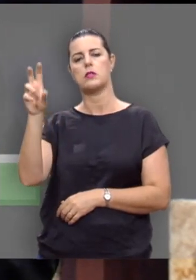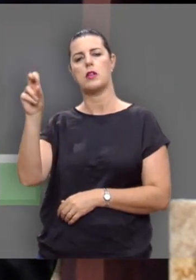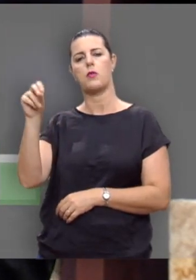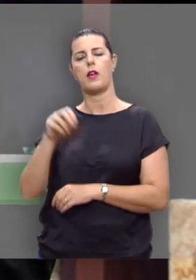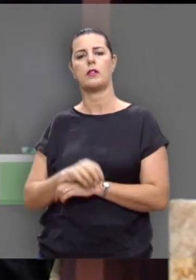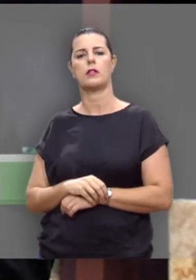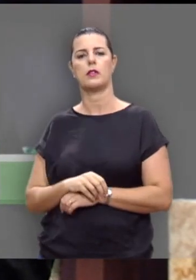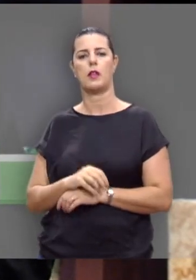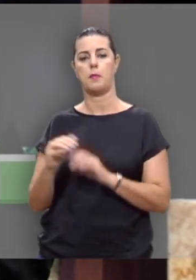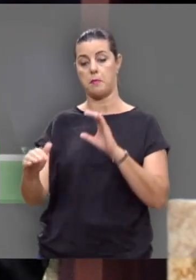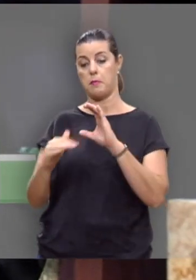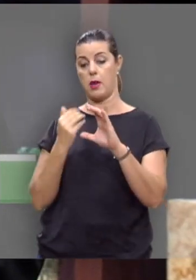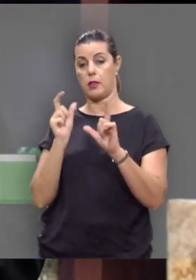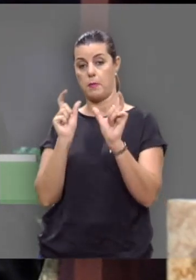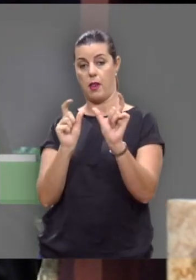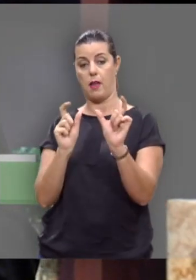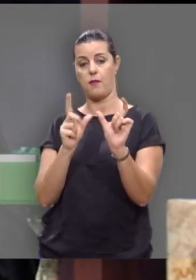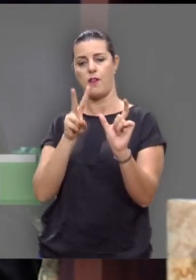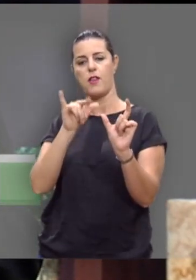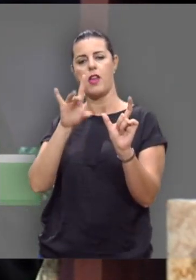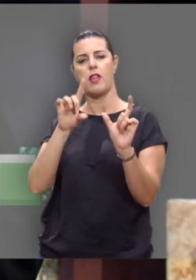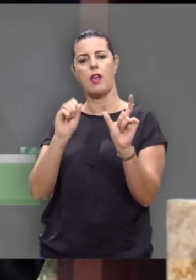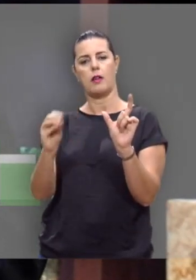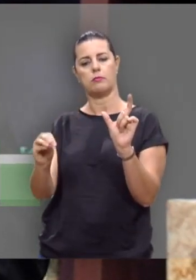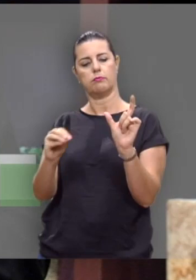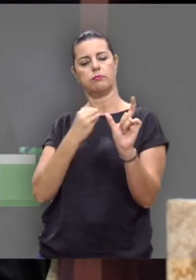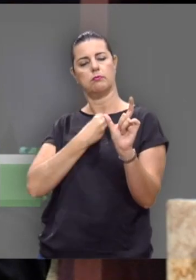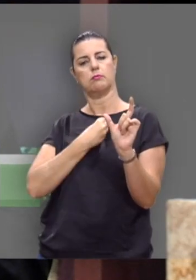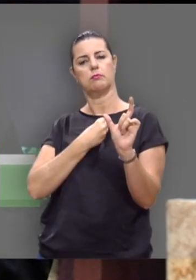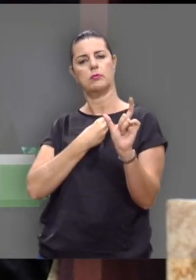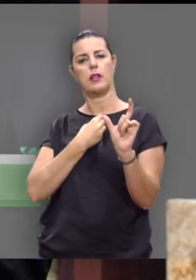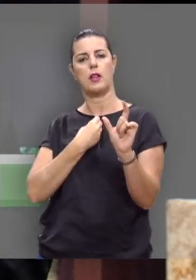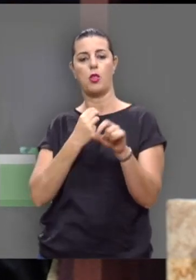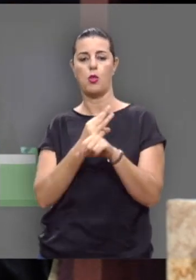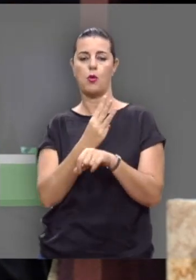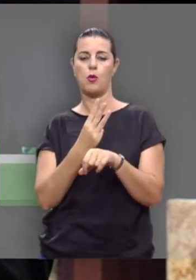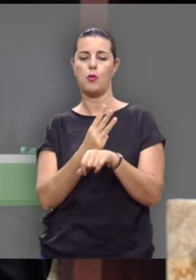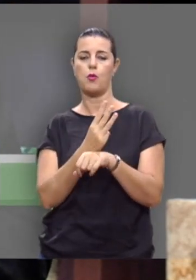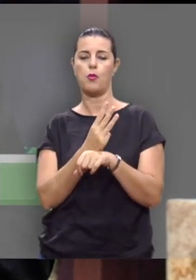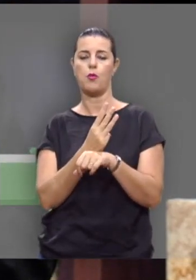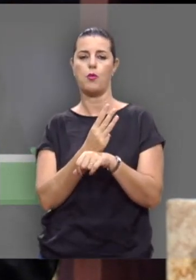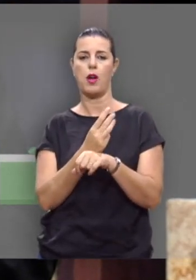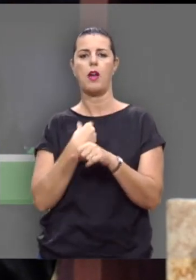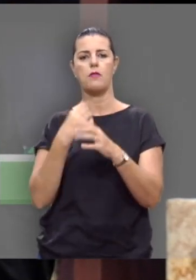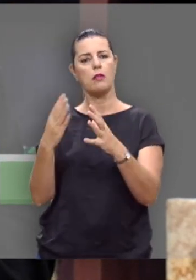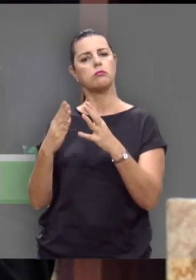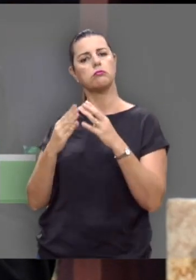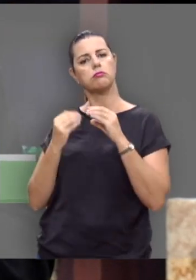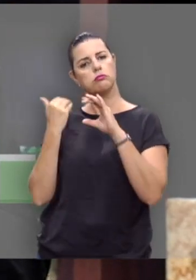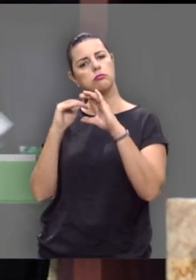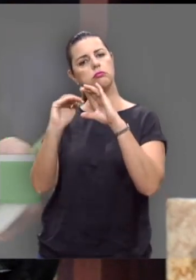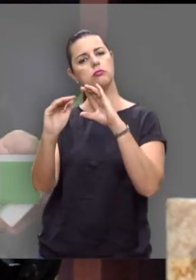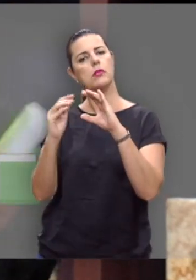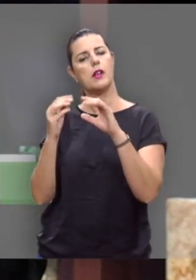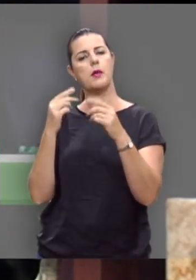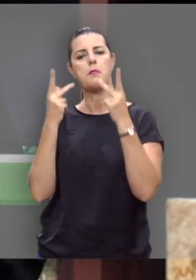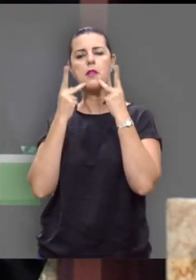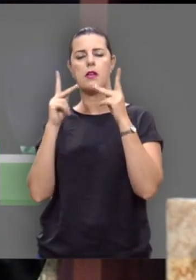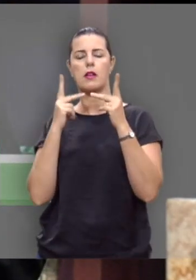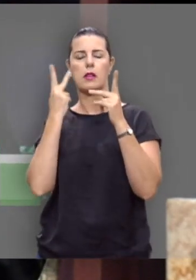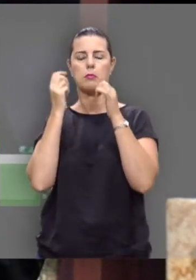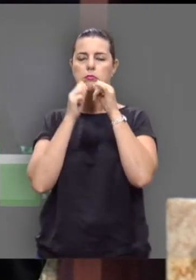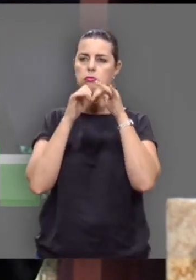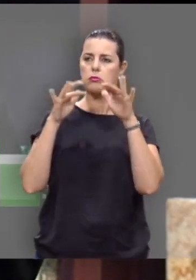11 947 18 9450. Mande a palavra Vida para esse número aí que eu passei para você e você receberá a mensagem para compartilhar com